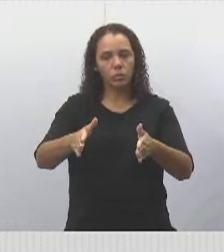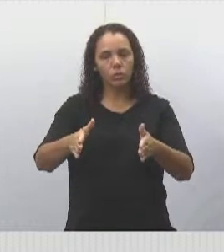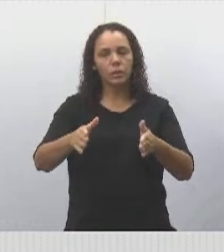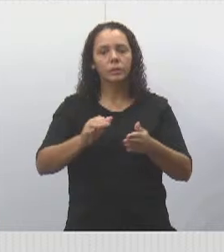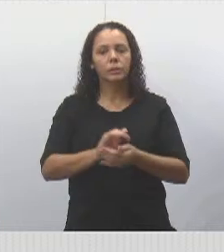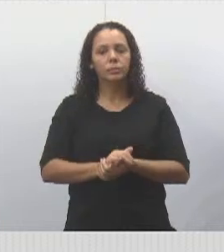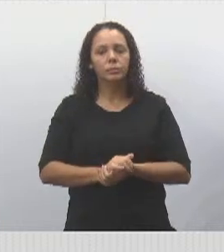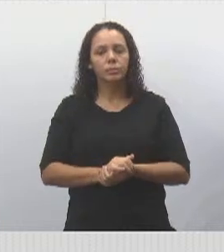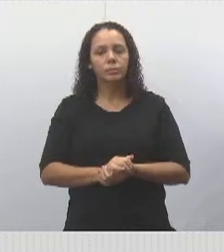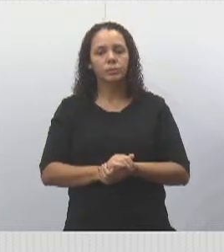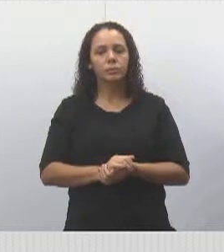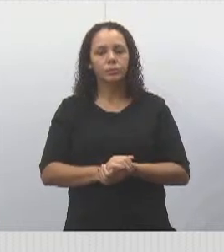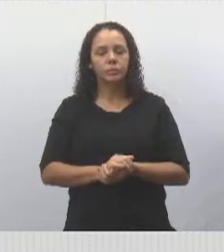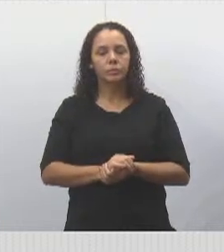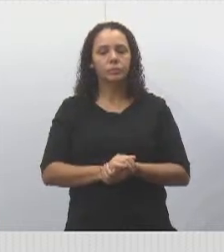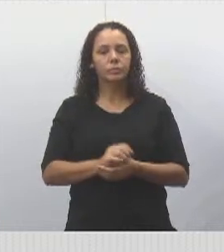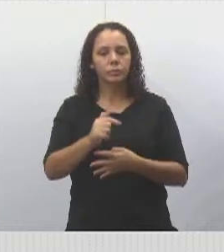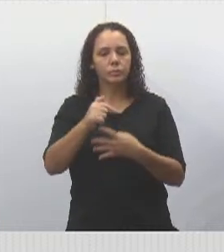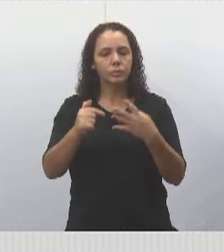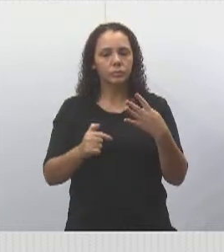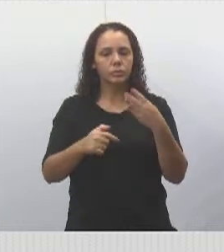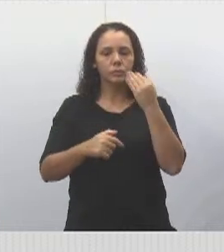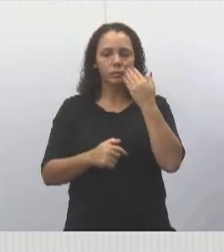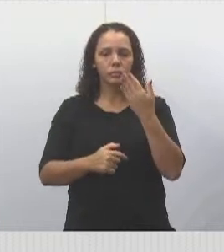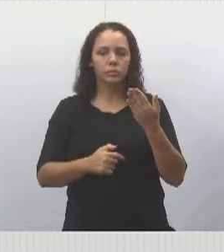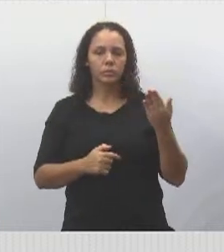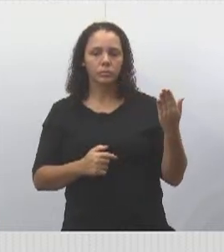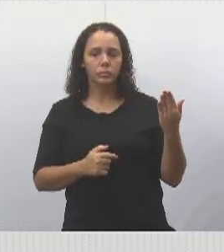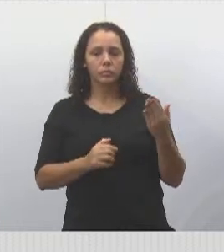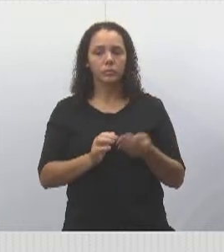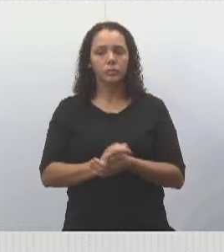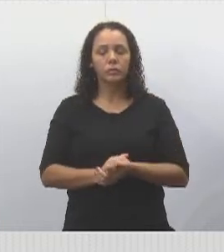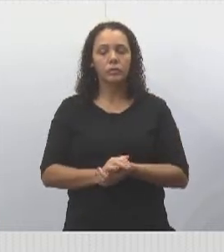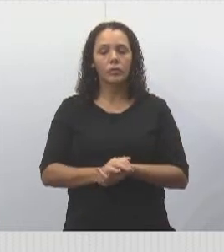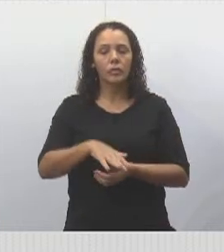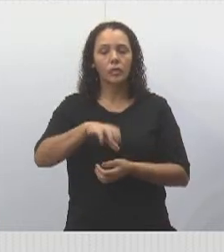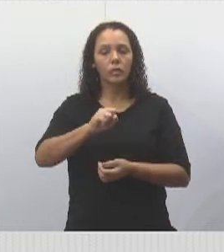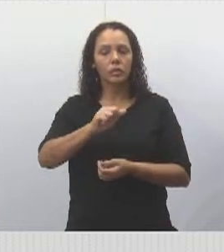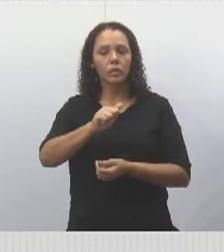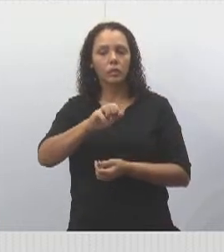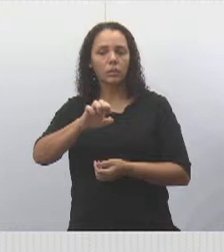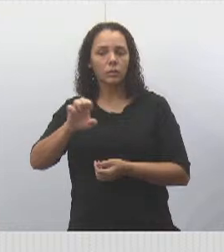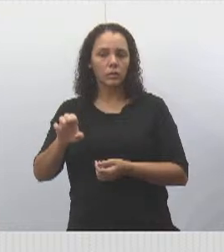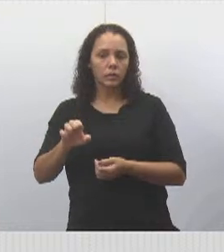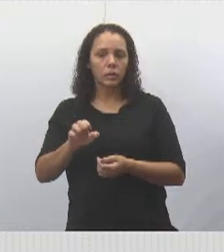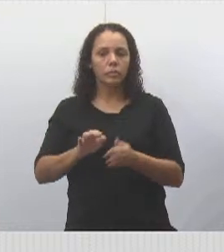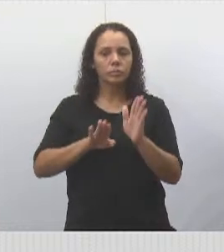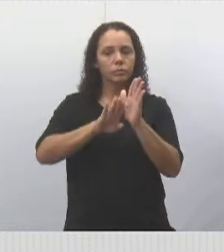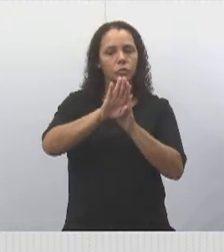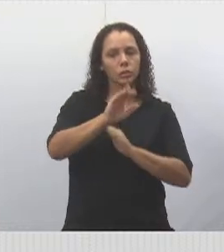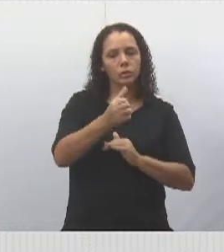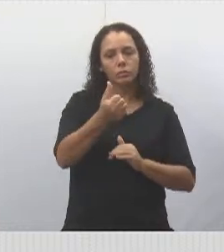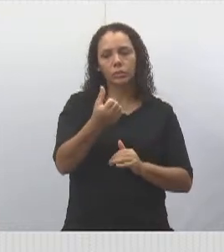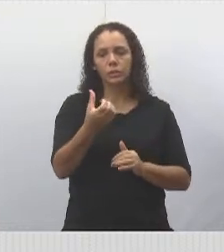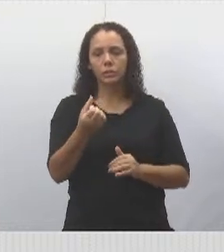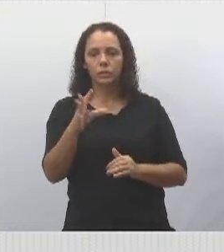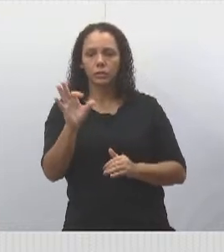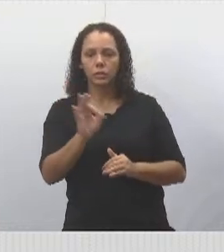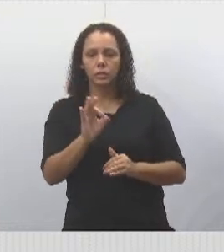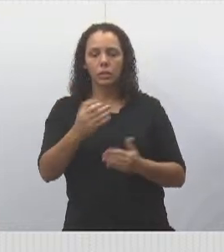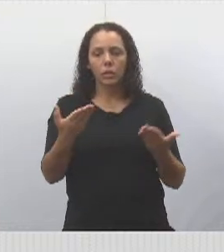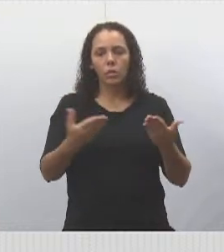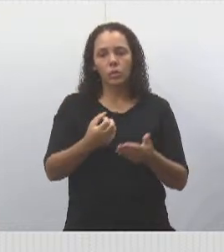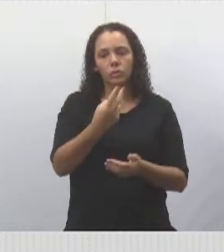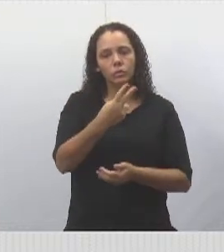Córrego Seco e canalização do Parque Califórnia. Pode passar. O SAI Jacareí é um acréscimo de